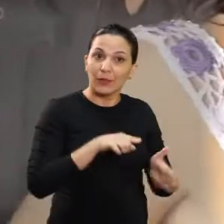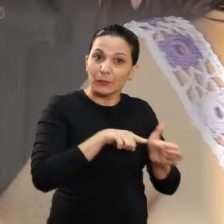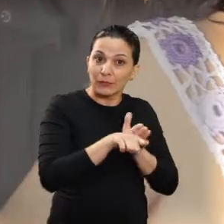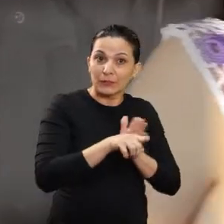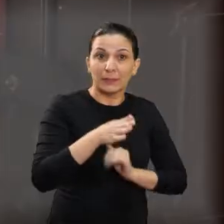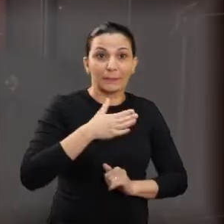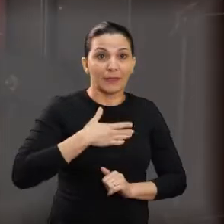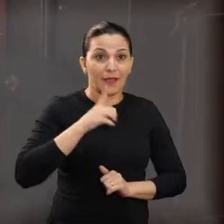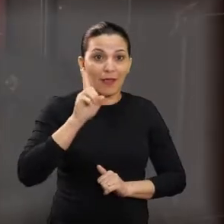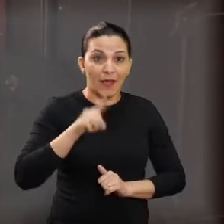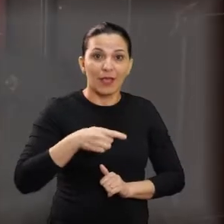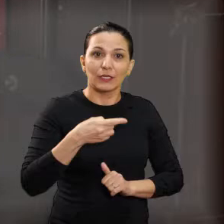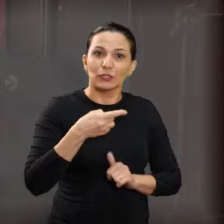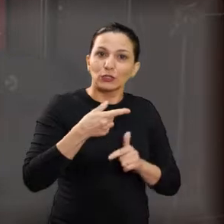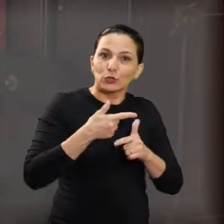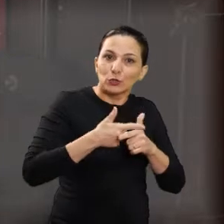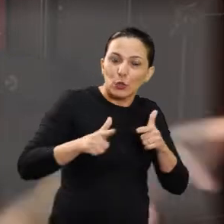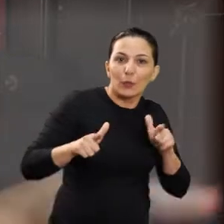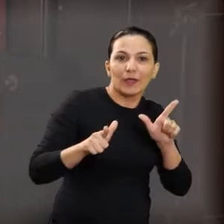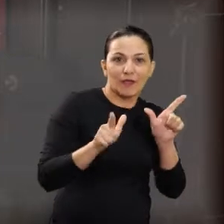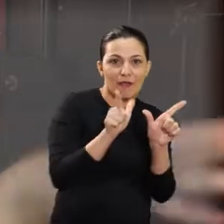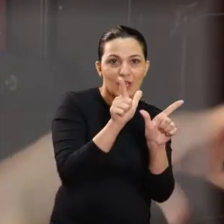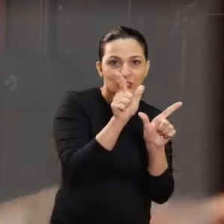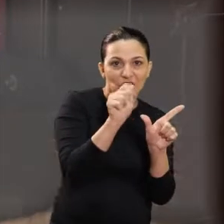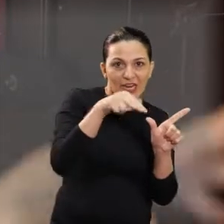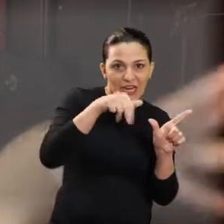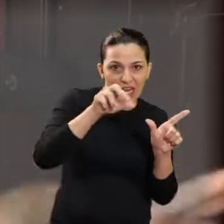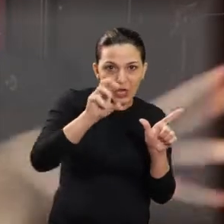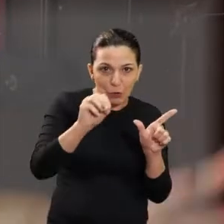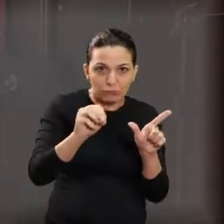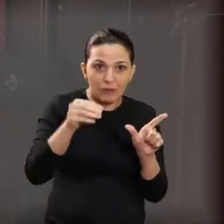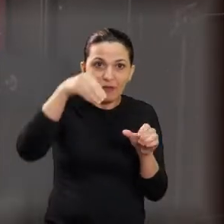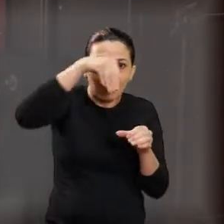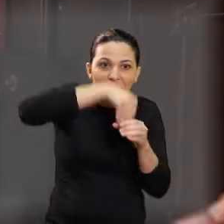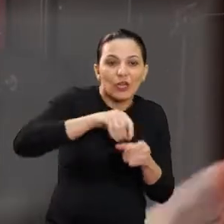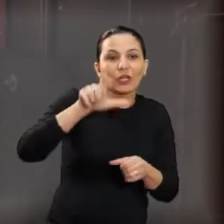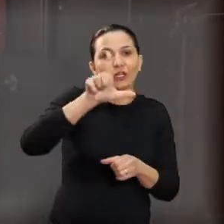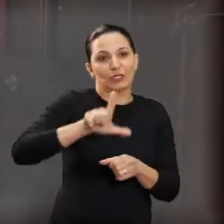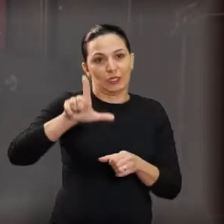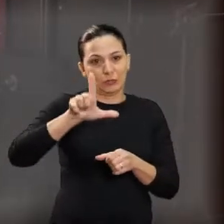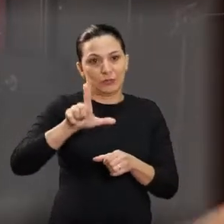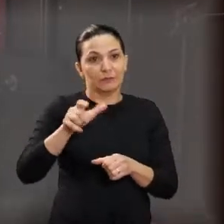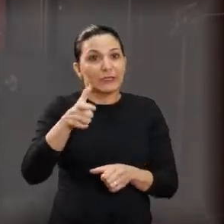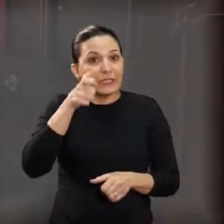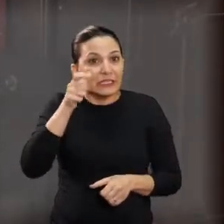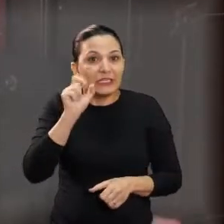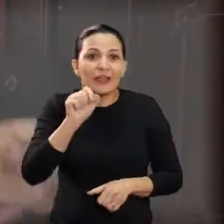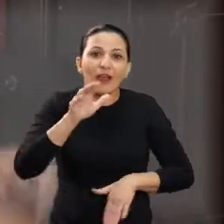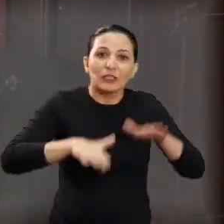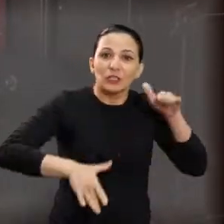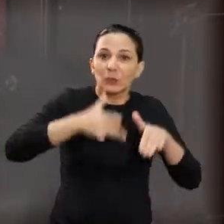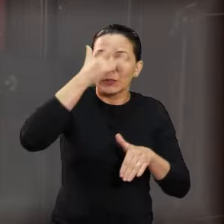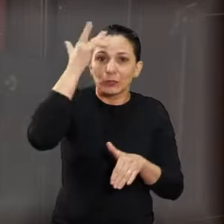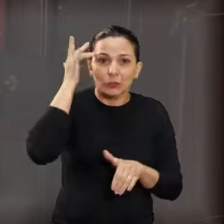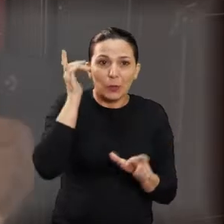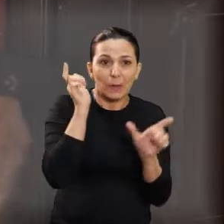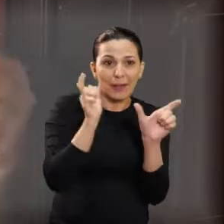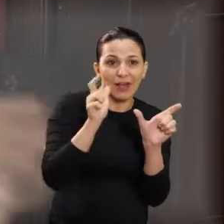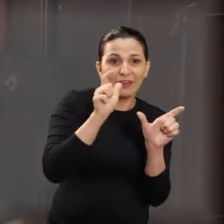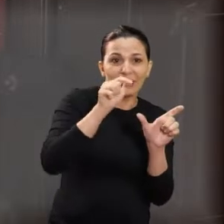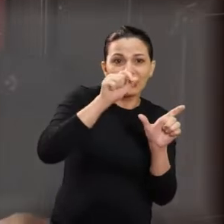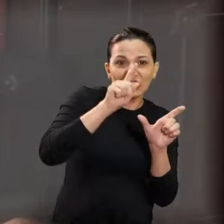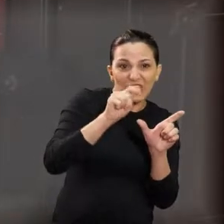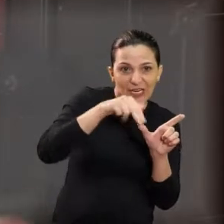Minha pesquisa é gênero na literatura. É engraçado porque as pessoas têm medo da palavra gênero, acham que é um bicho-papão, né? Mas